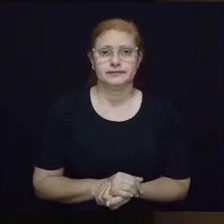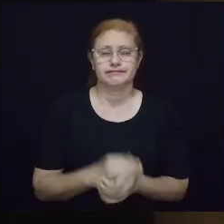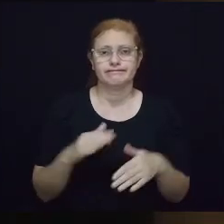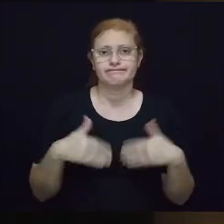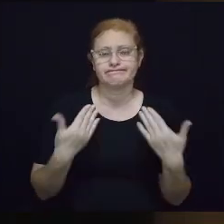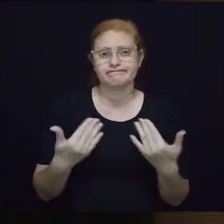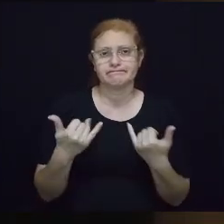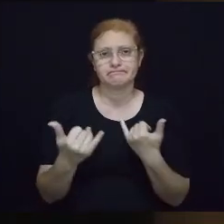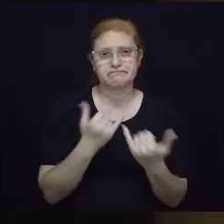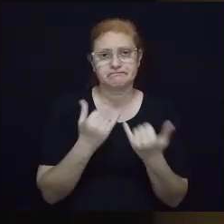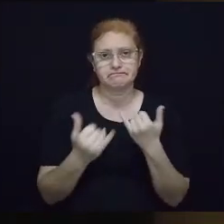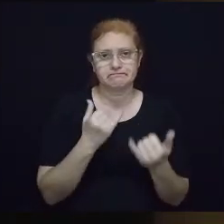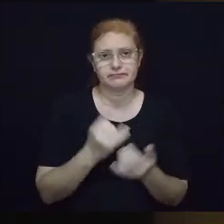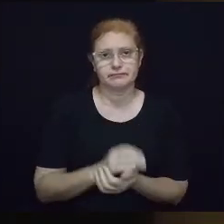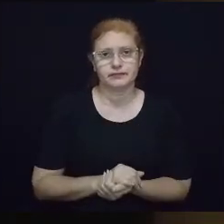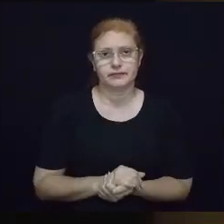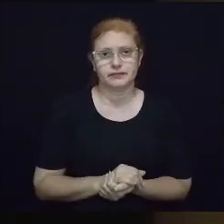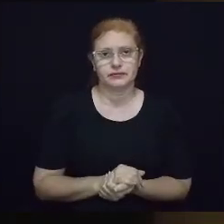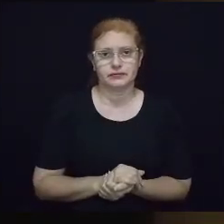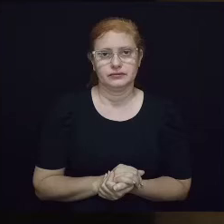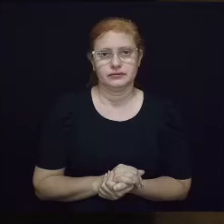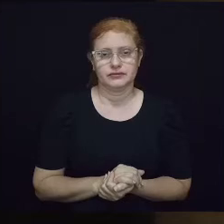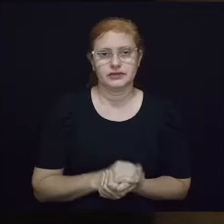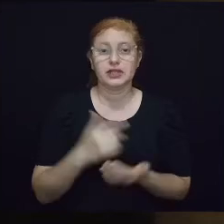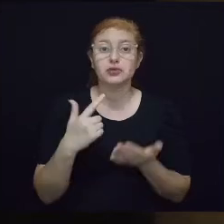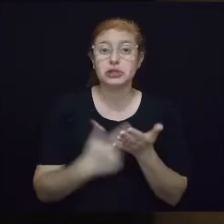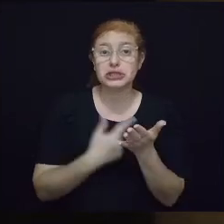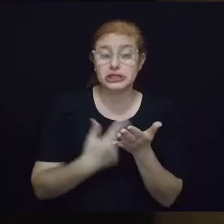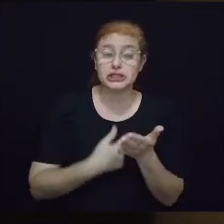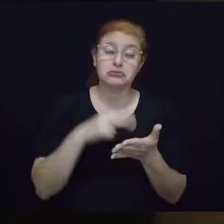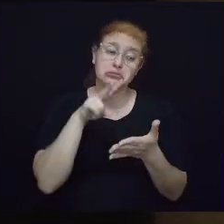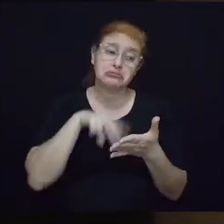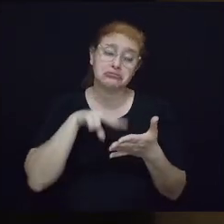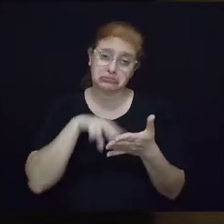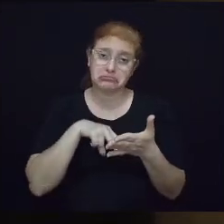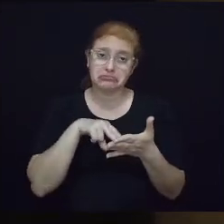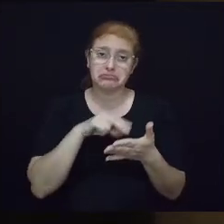Então, por exemplo, um livro que eu li há pouco,